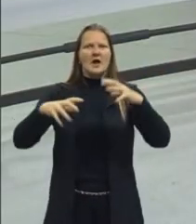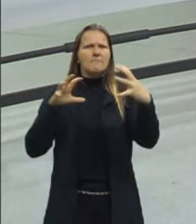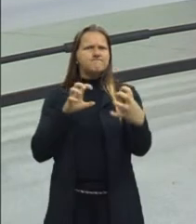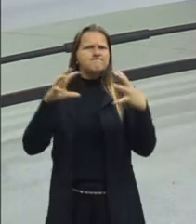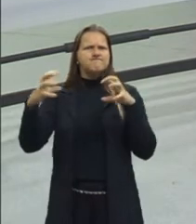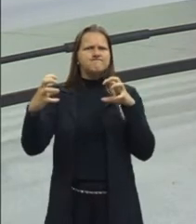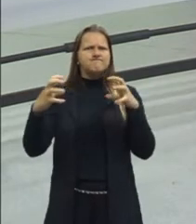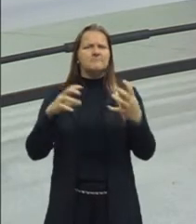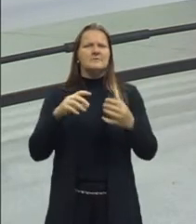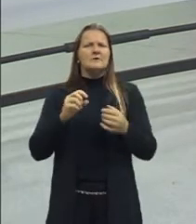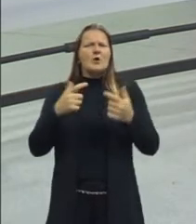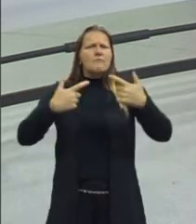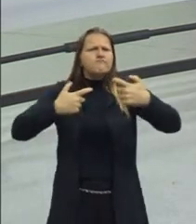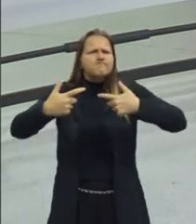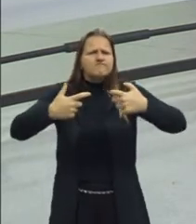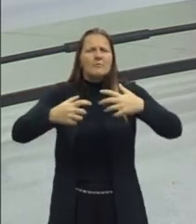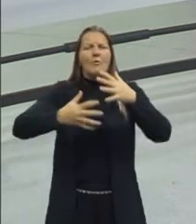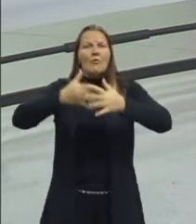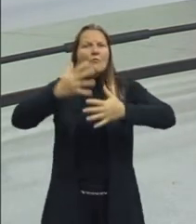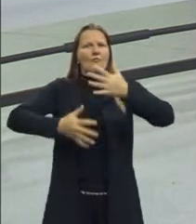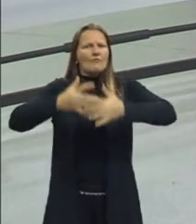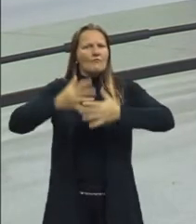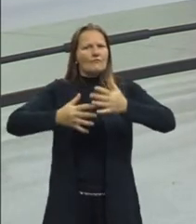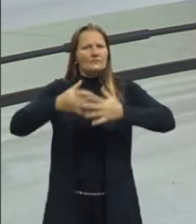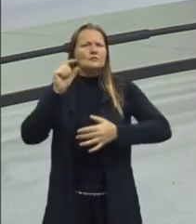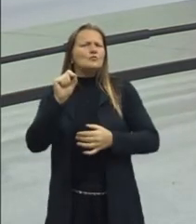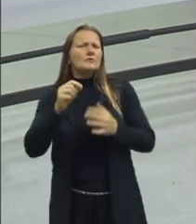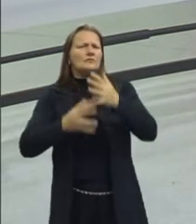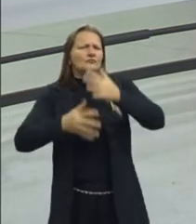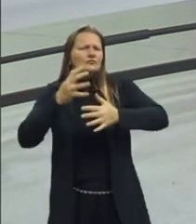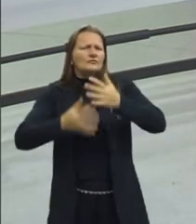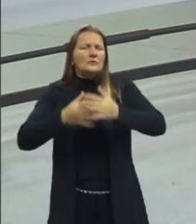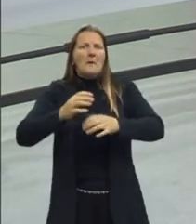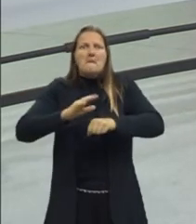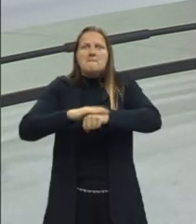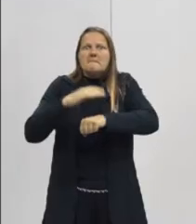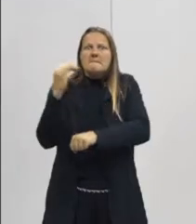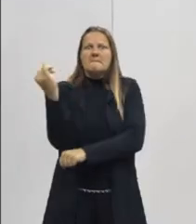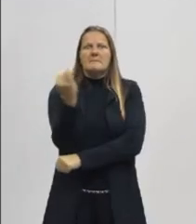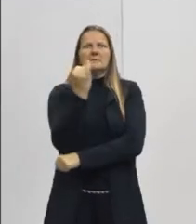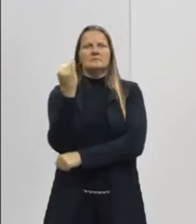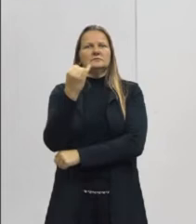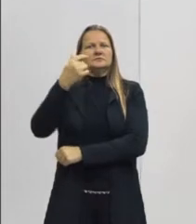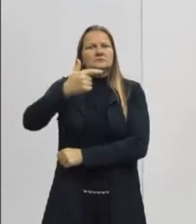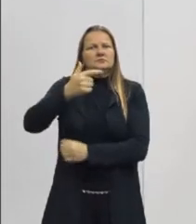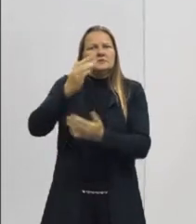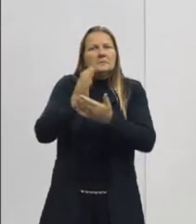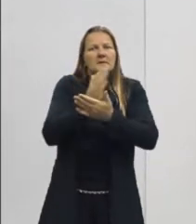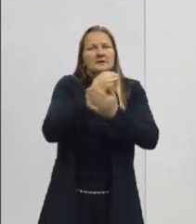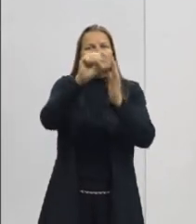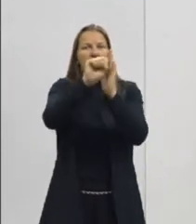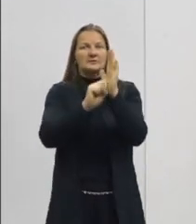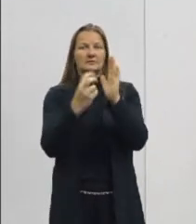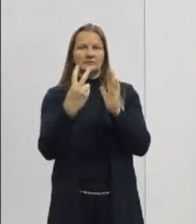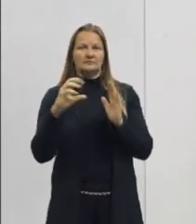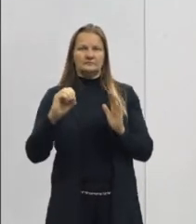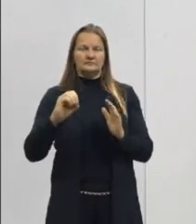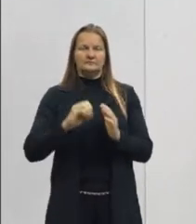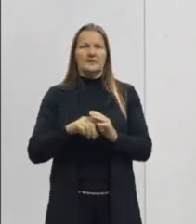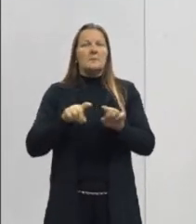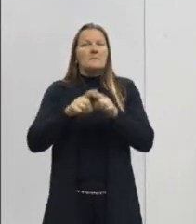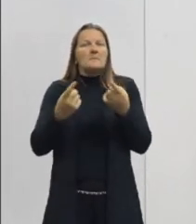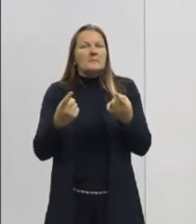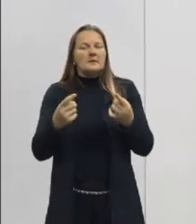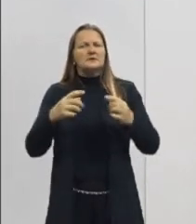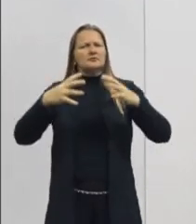o que que foi esse conflito né ele foi o conflito mais importante da metade do século 20 Mas